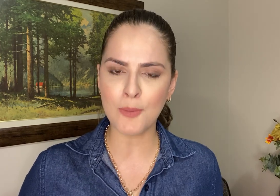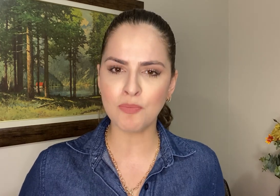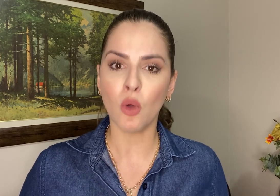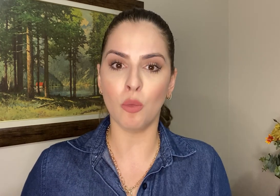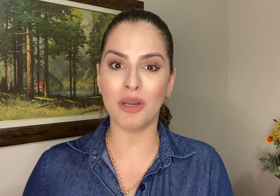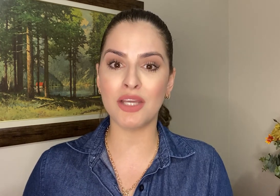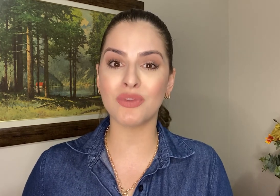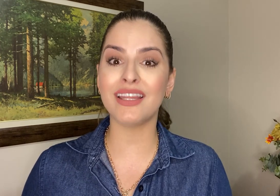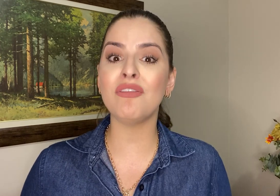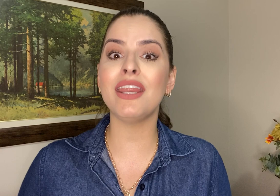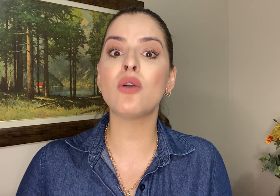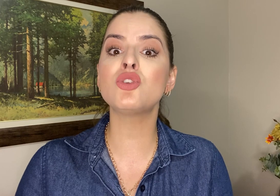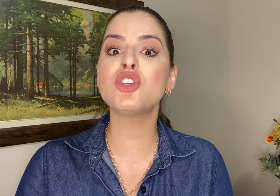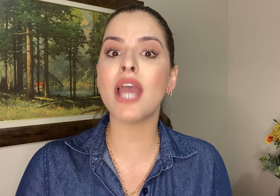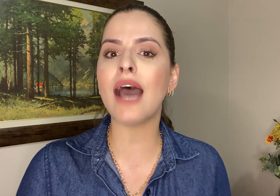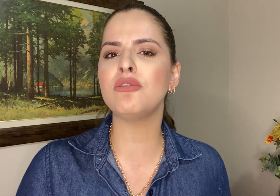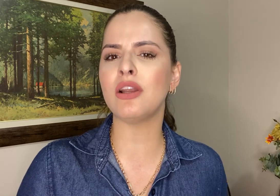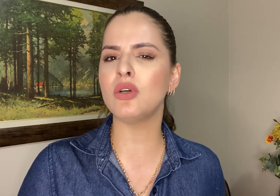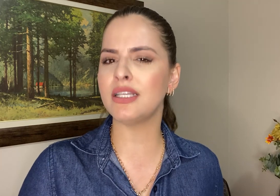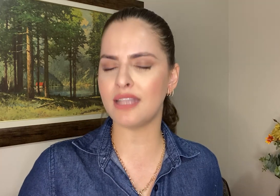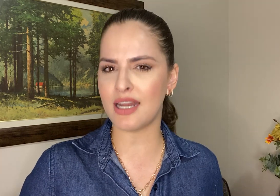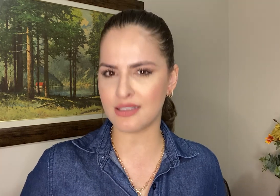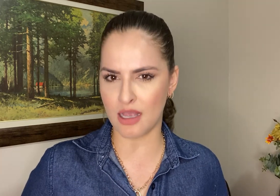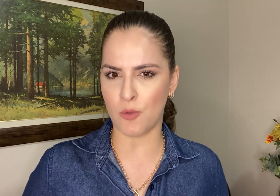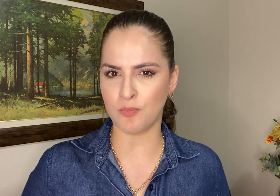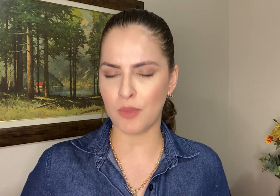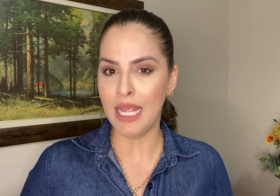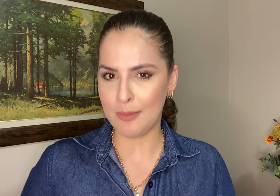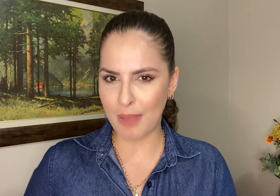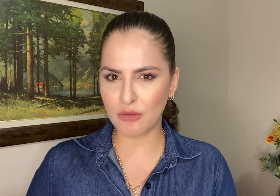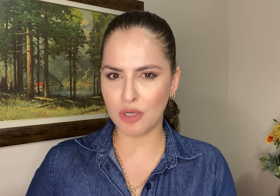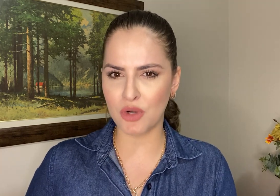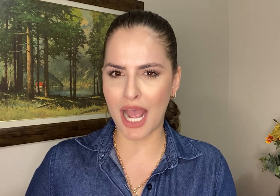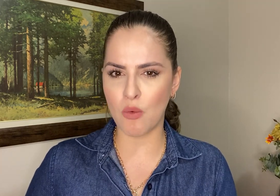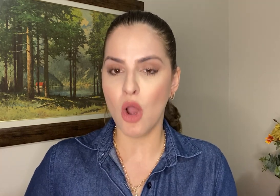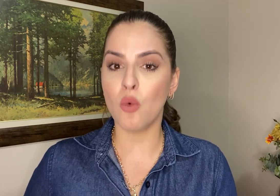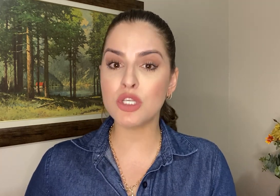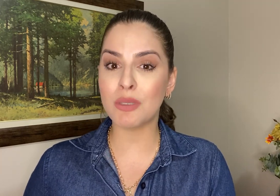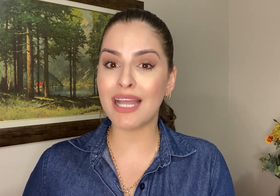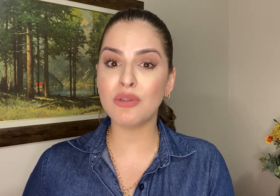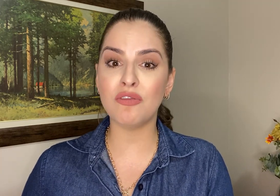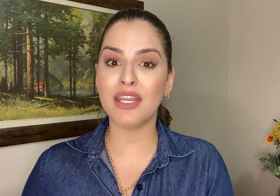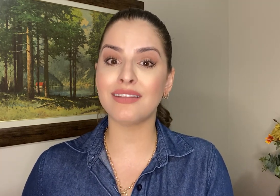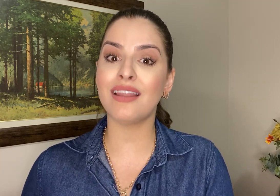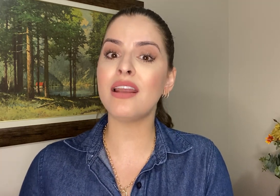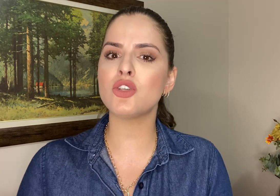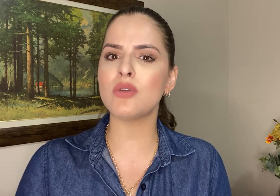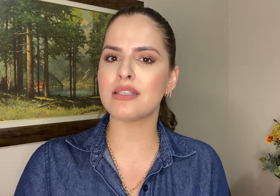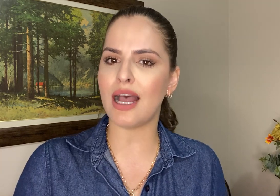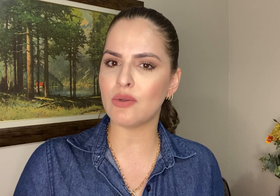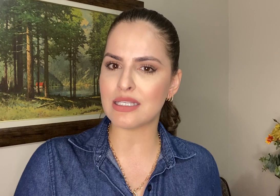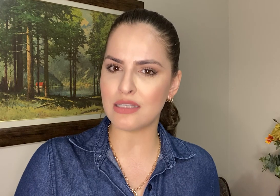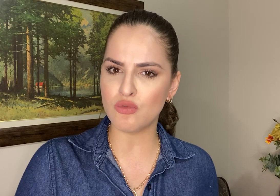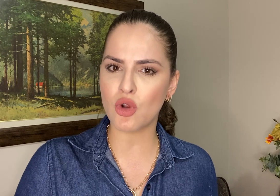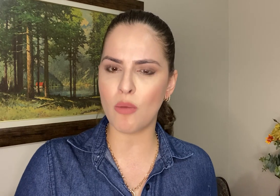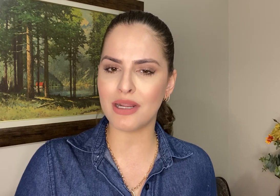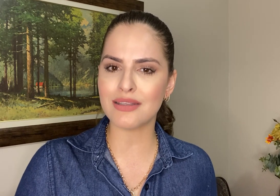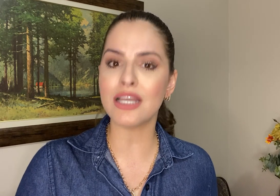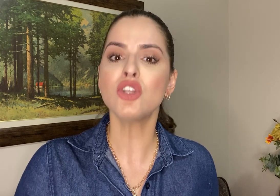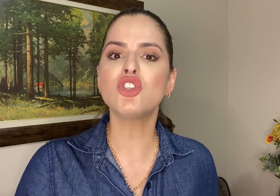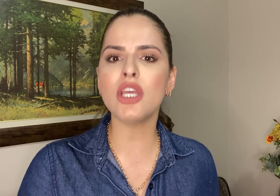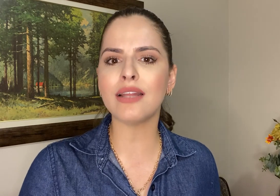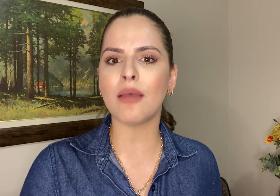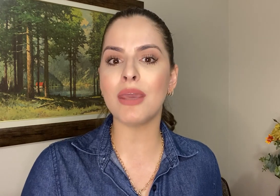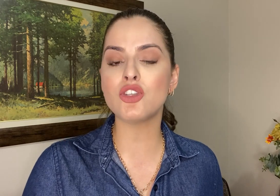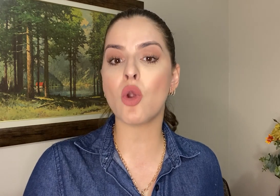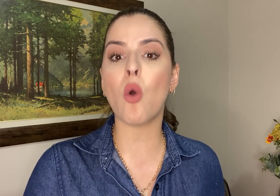suplementar o plano deveria coxear a internação para o tribunal o hospital deveria ter ajuizado ação